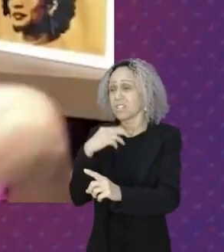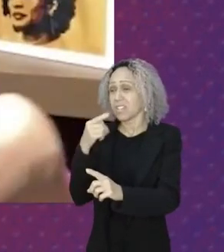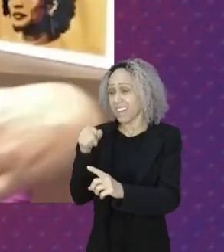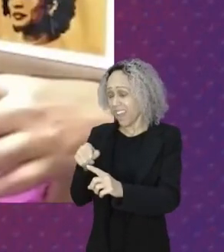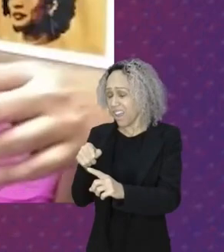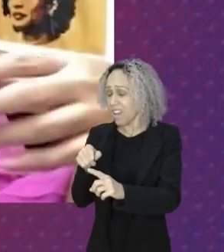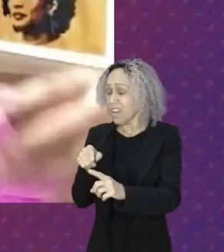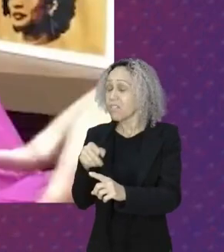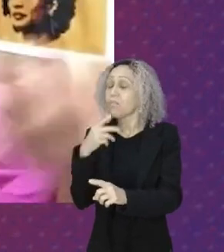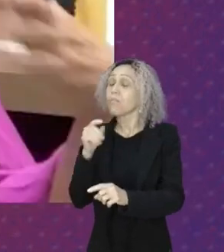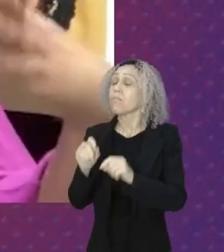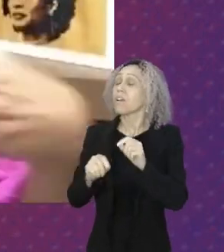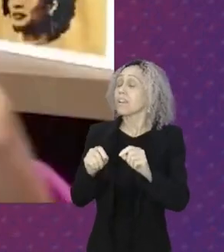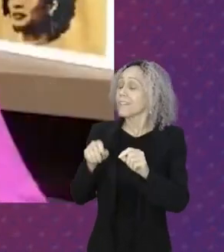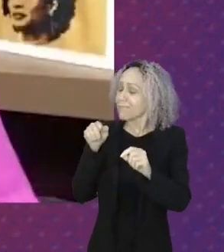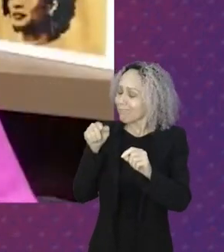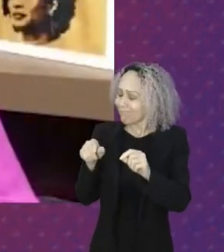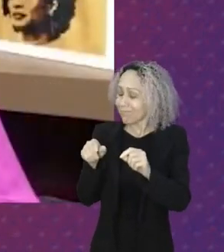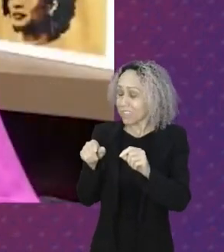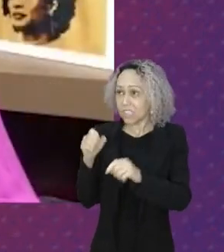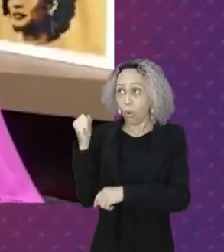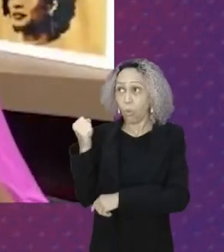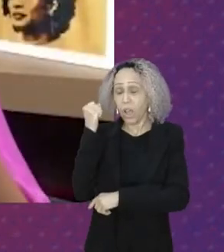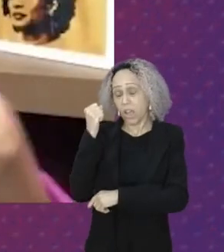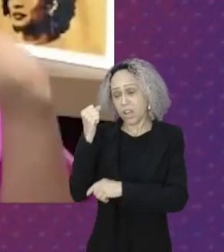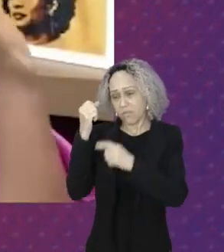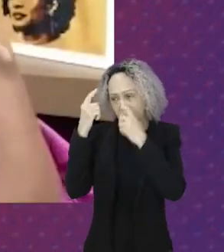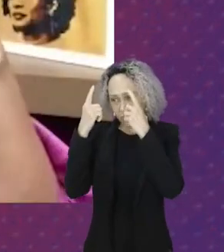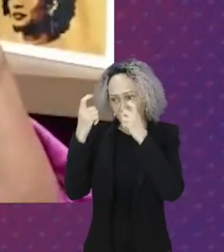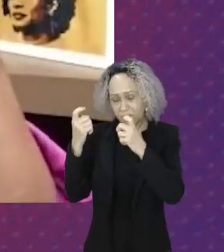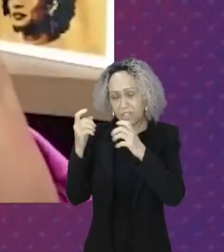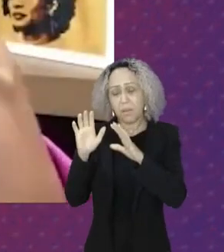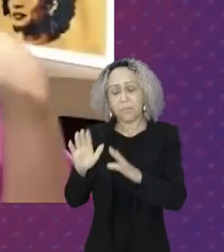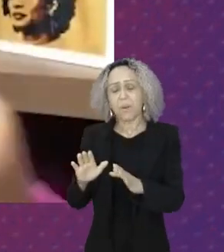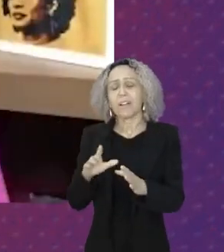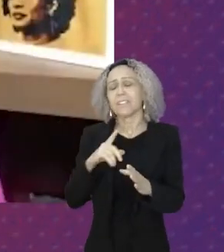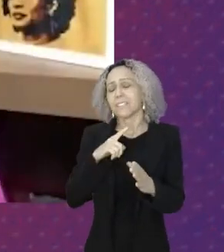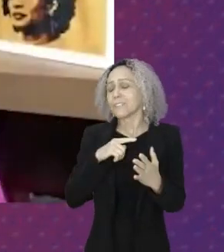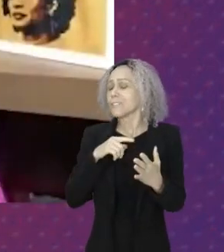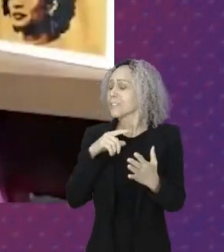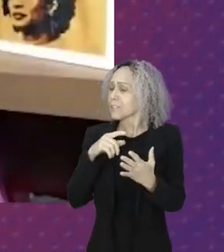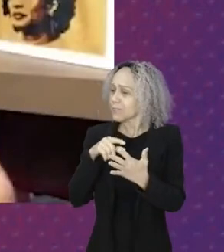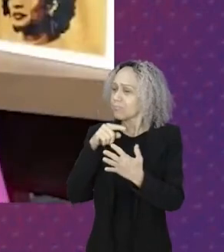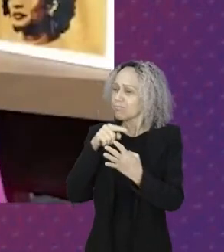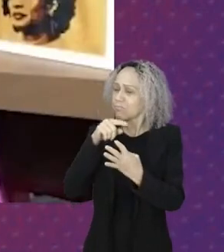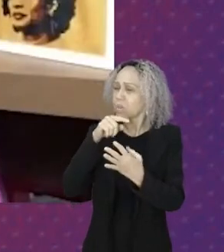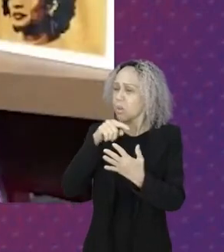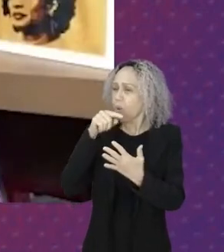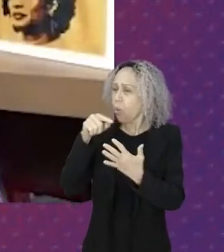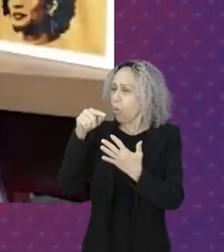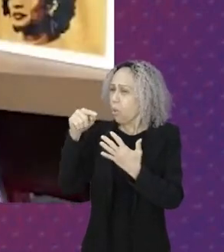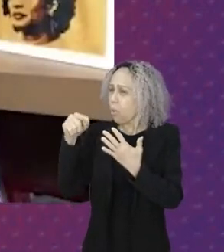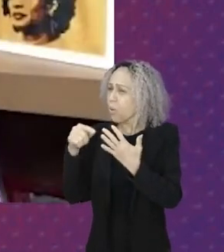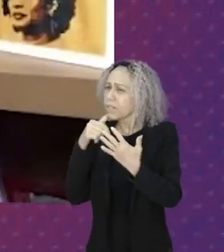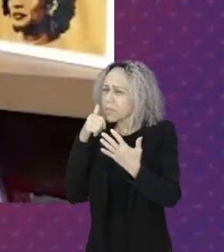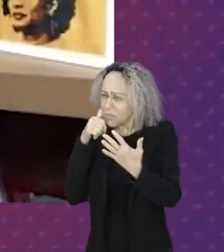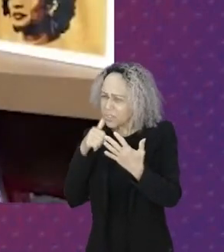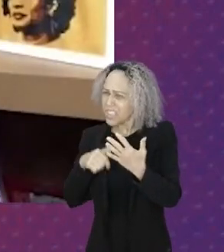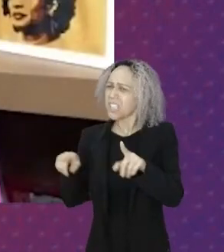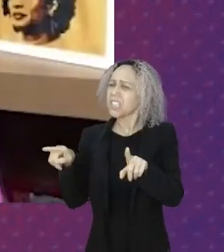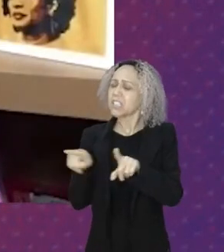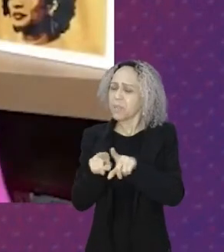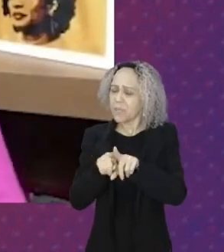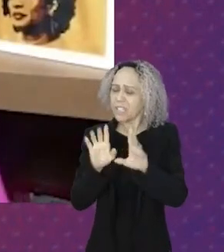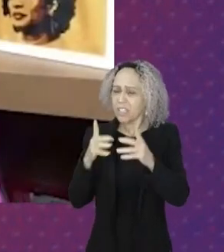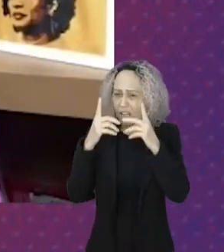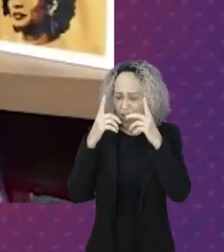a gente fosse aqui trazer registros da história, nós traríamos outras mulheres na política que sofreram violência política,